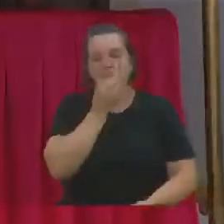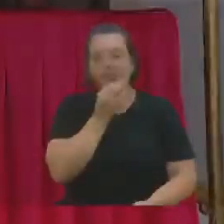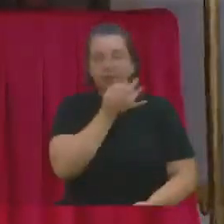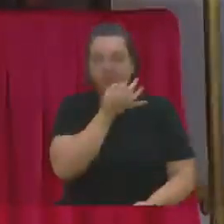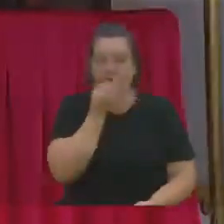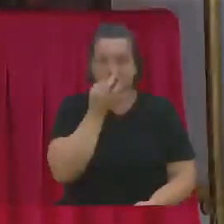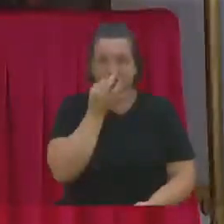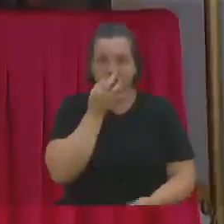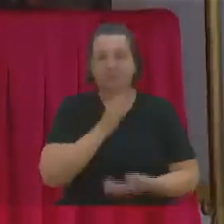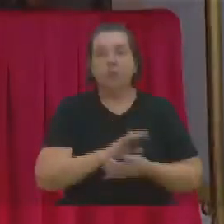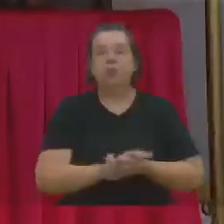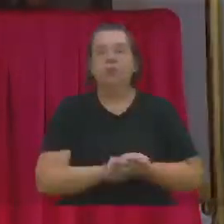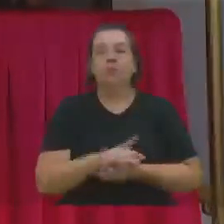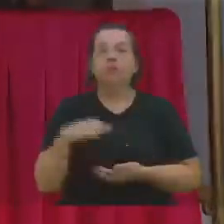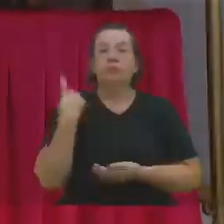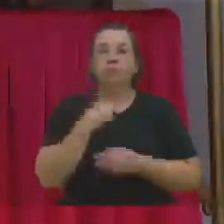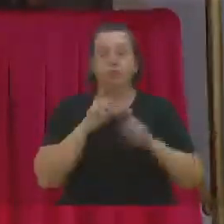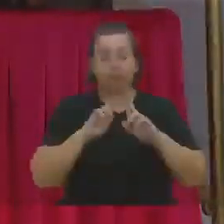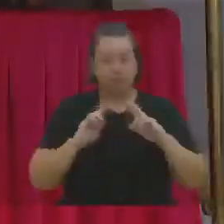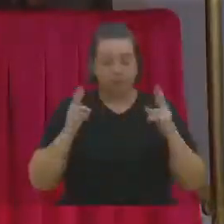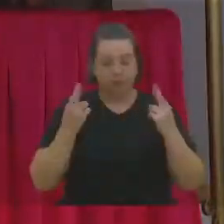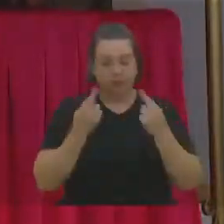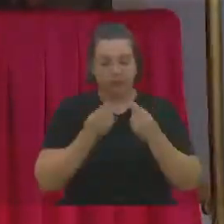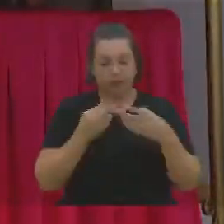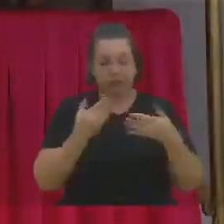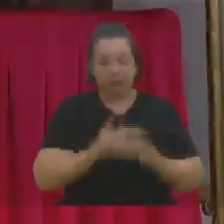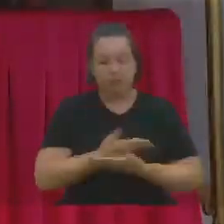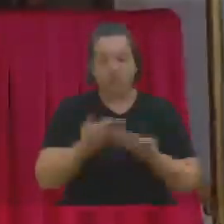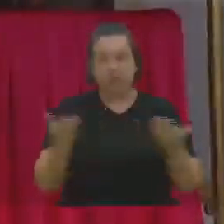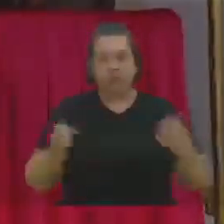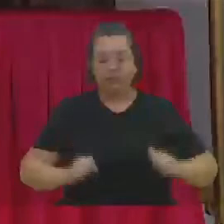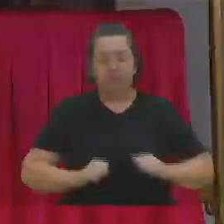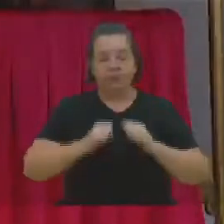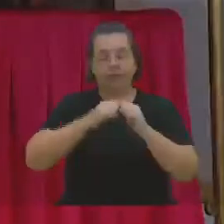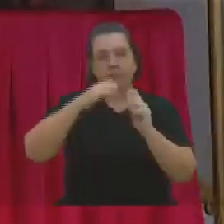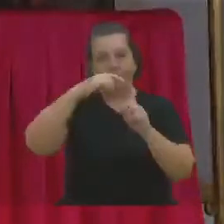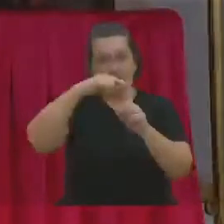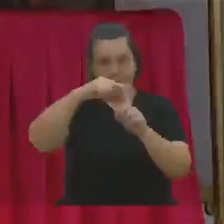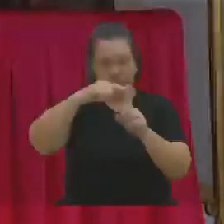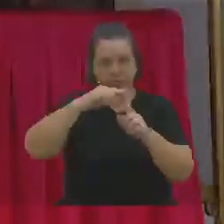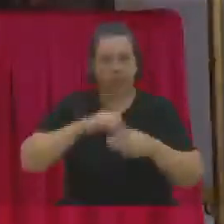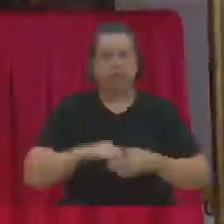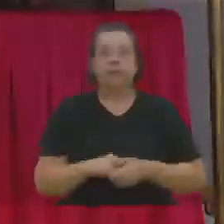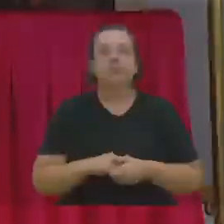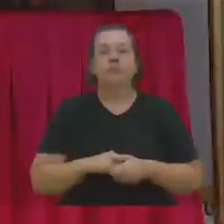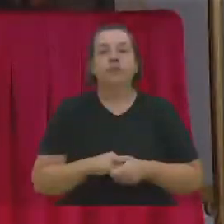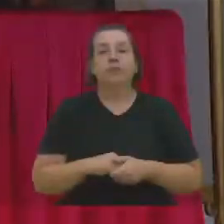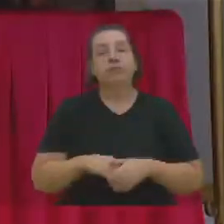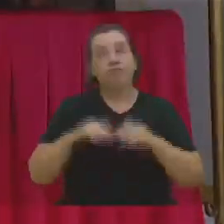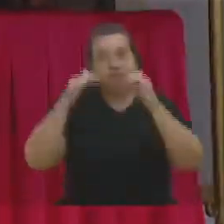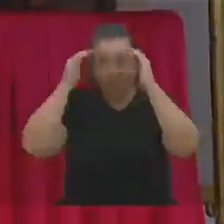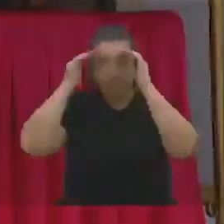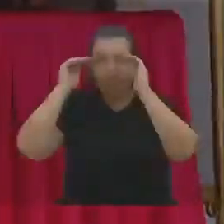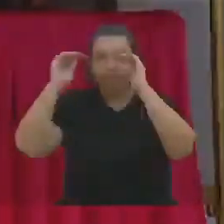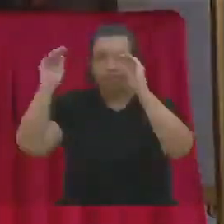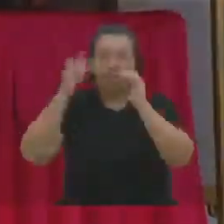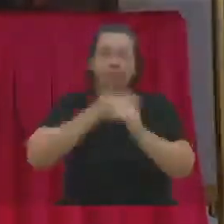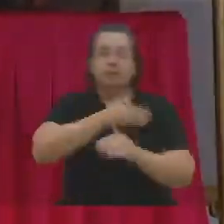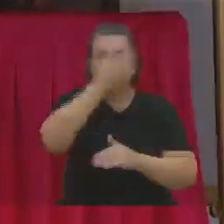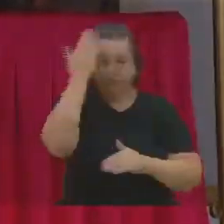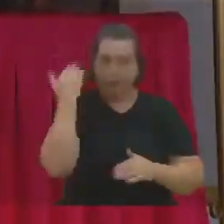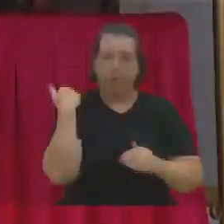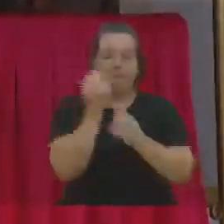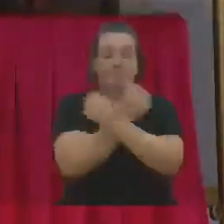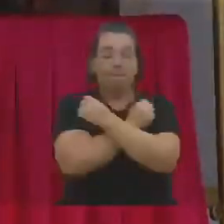Eucarística. Estamos reunidos hoje neste santuário dedicado a Nossa Senhora de